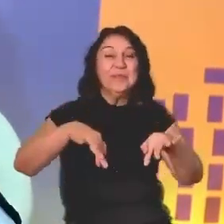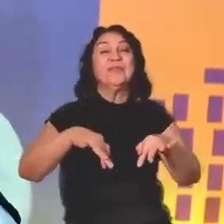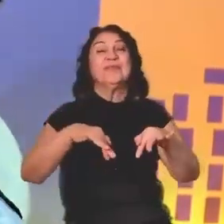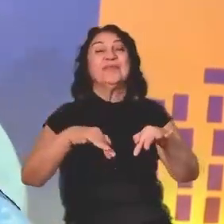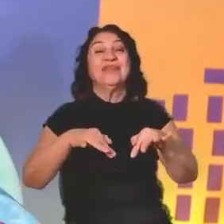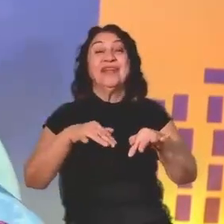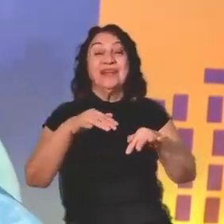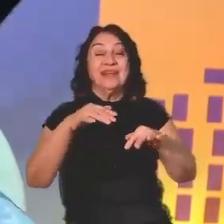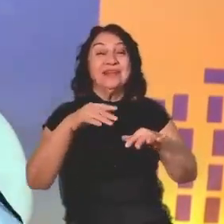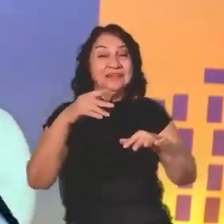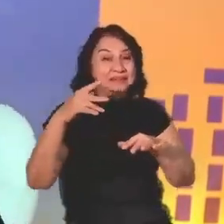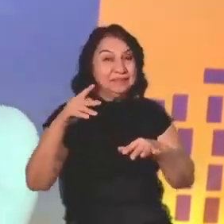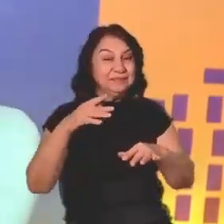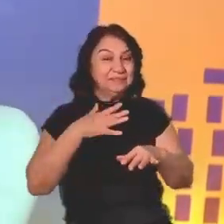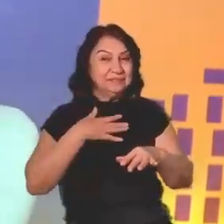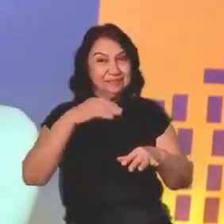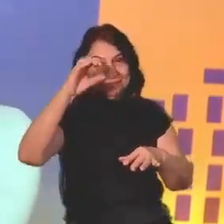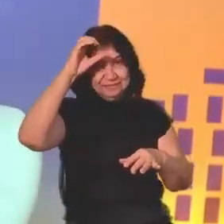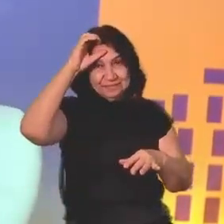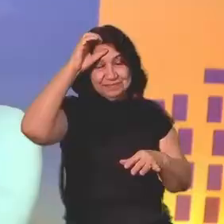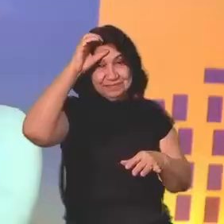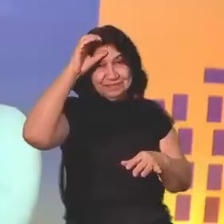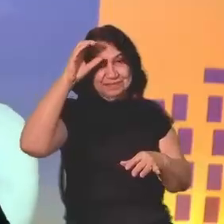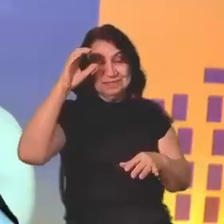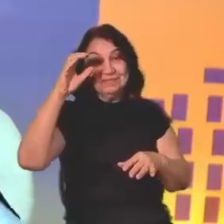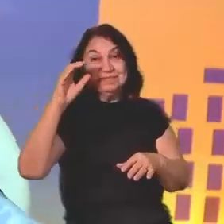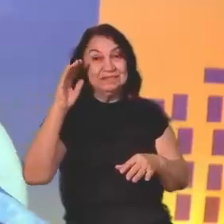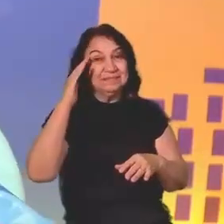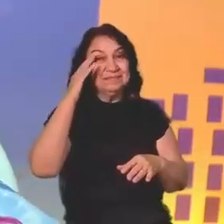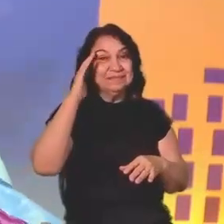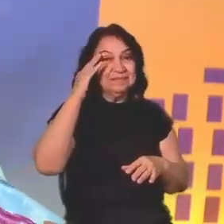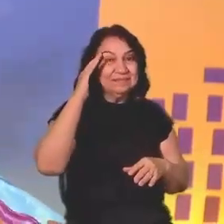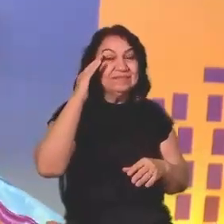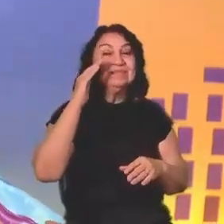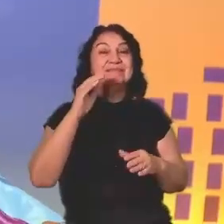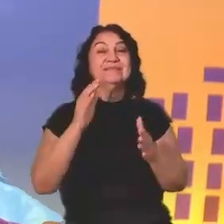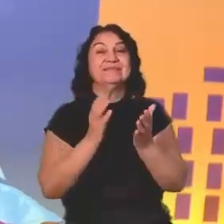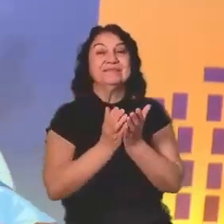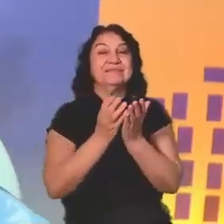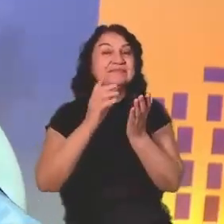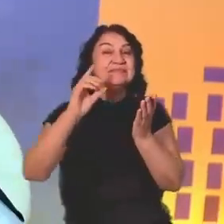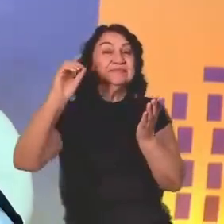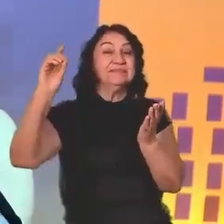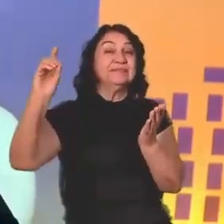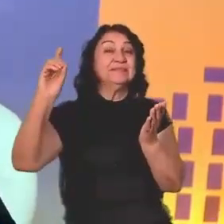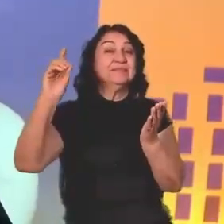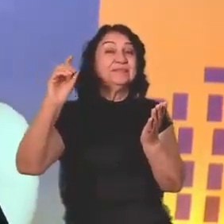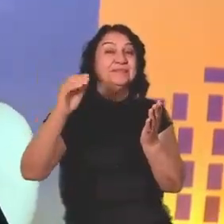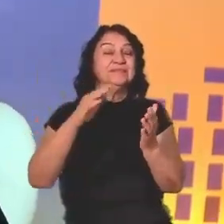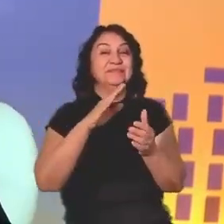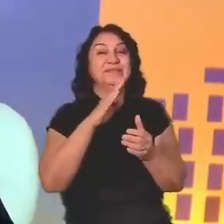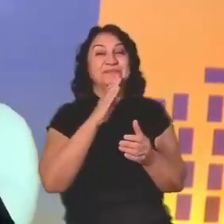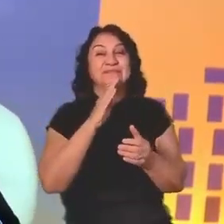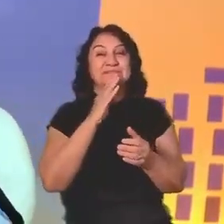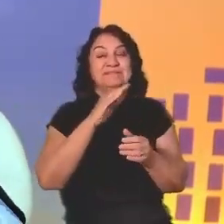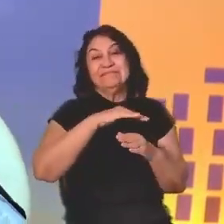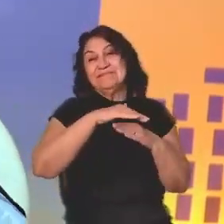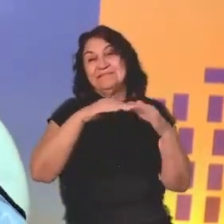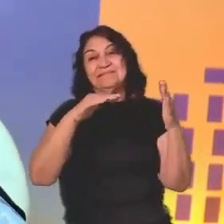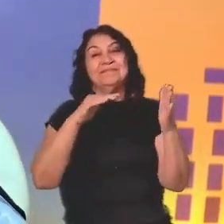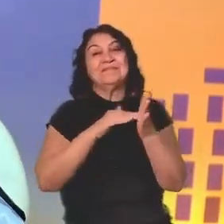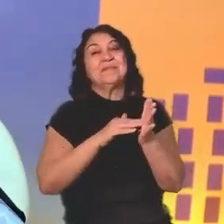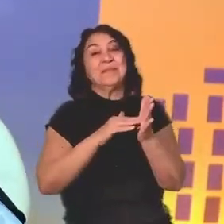a ler a Bíblia. Se você entregasse ela um livro, ela não lia, não. A Bíblia, ela sabia da primeira página até o